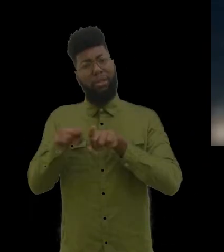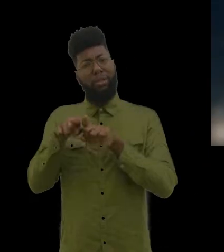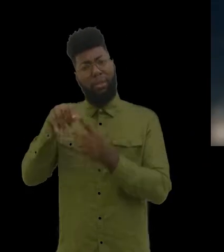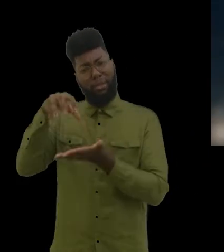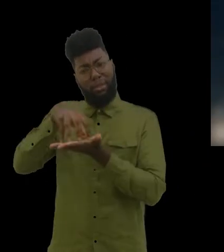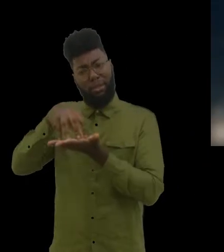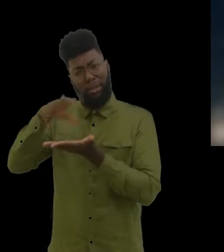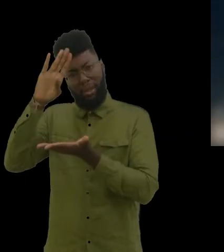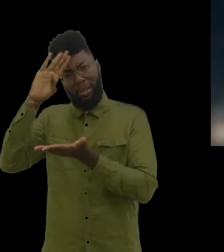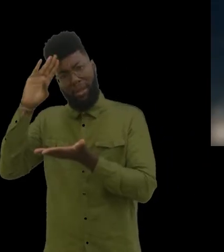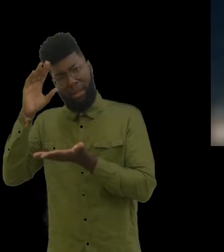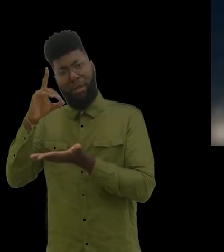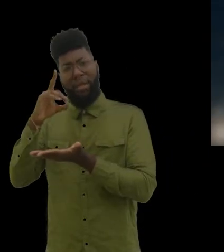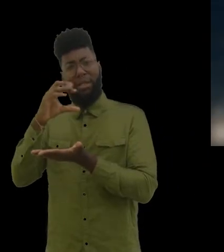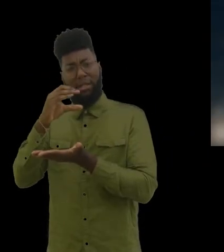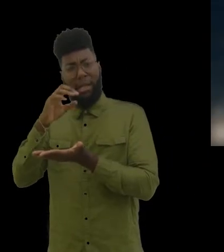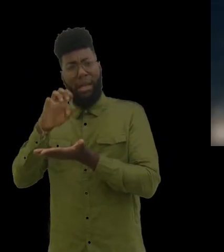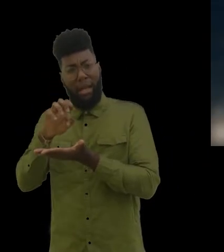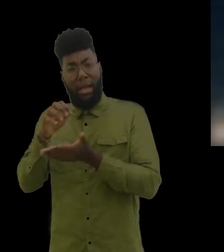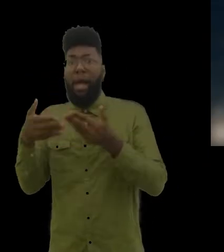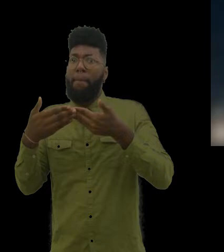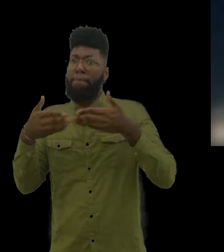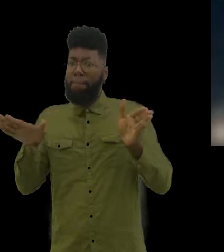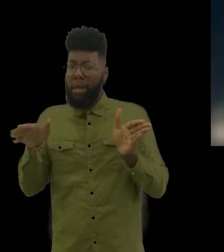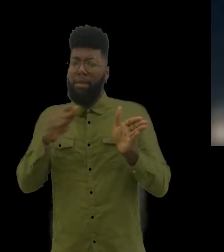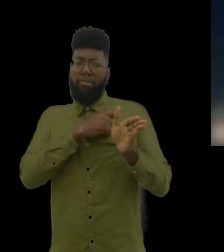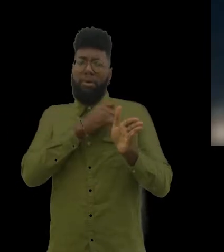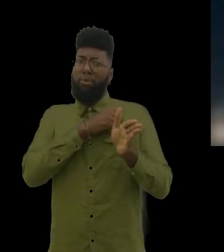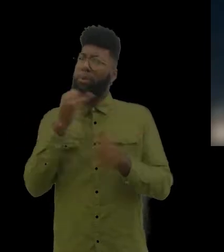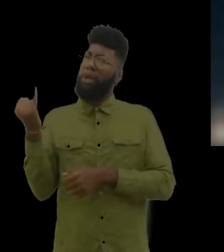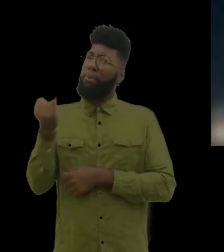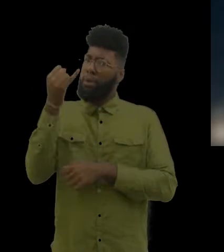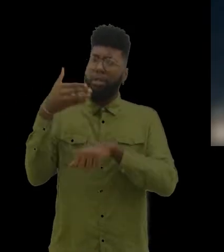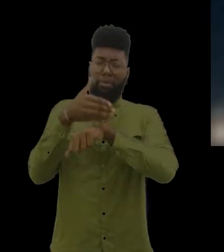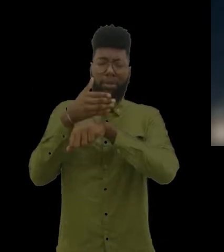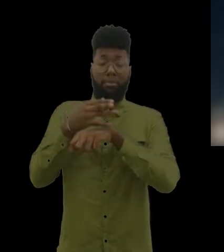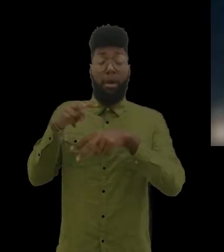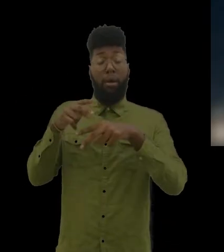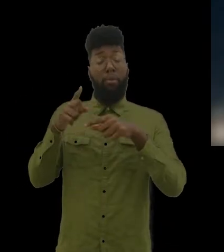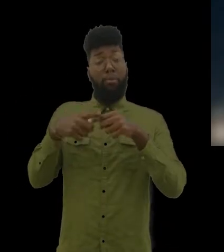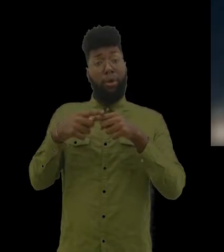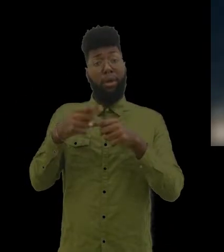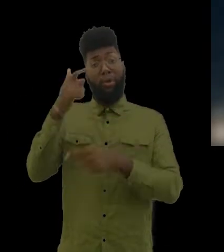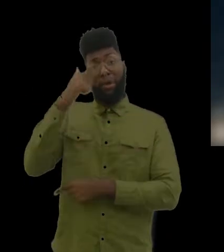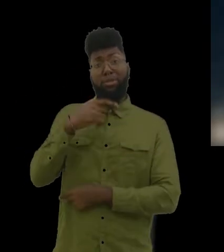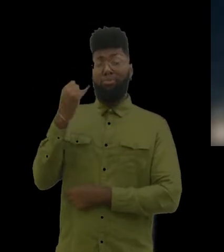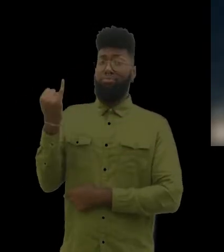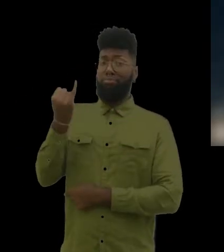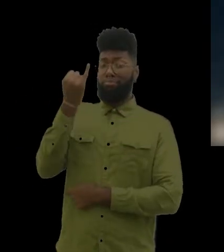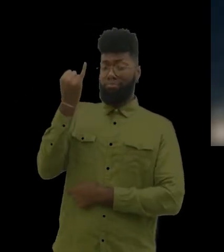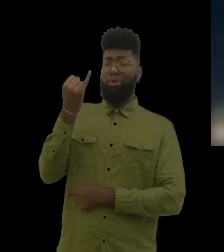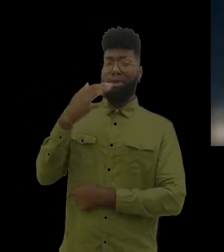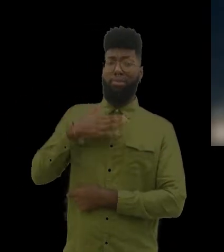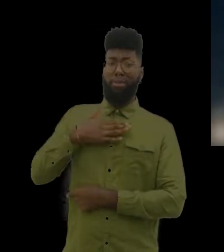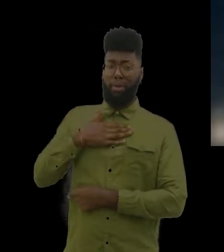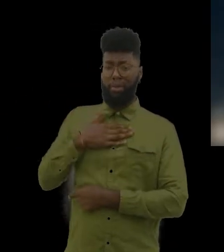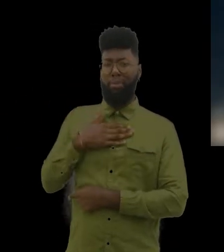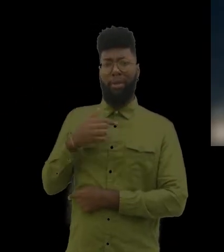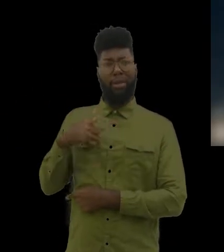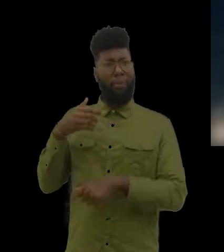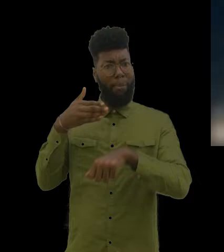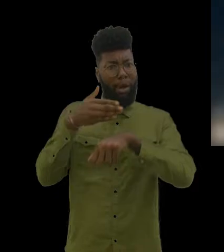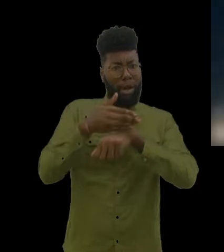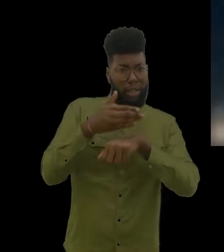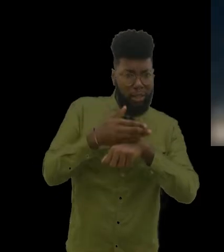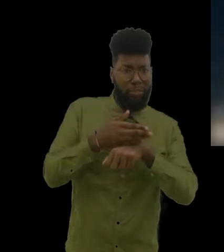aberto para novos alunos, porque eu acho que isso também foi super importante para mim conseguir ter a oportunidade até de conhecer a Prof. Margarete, o